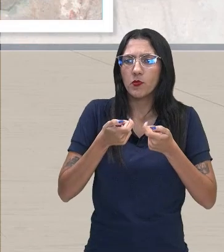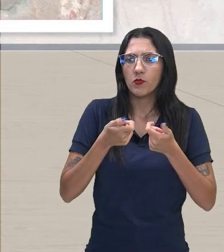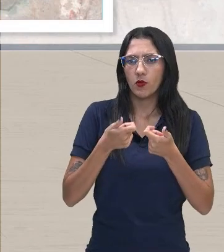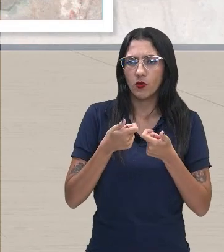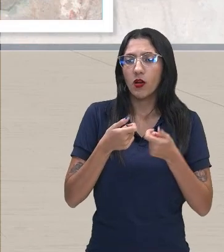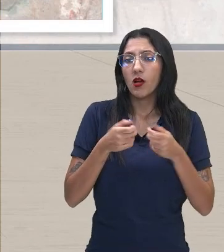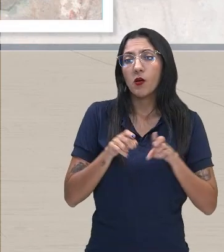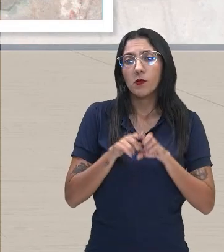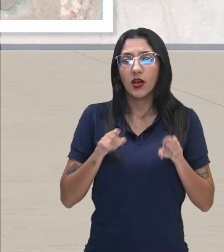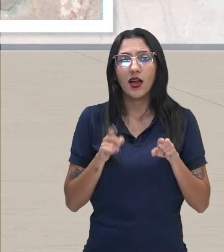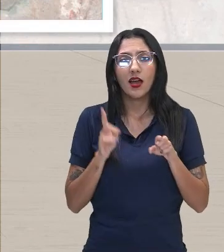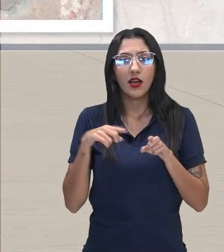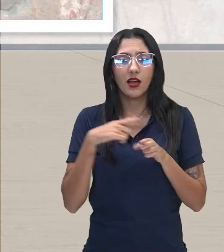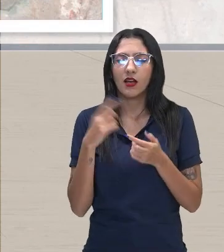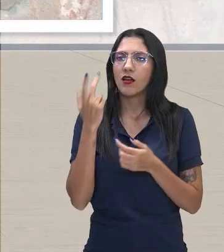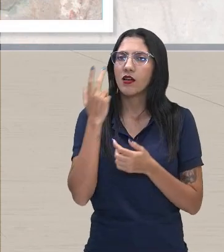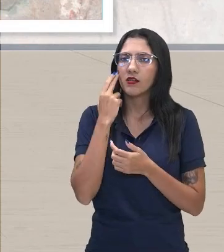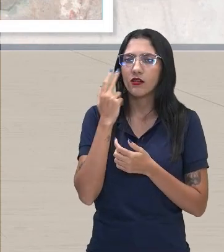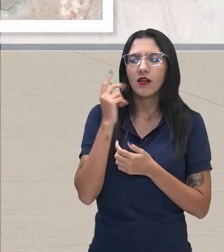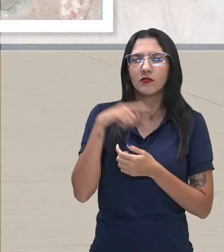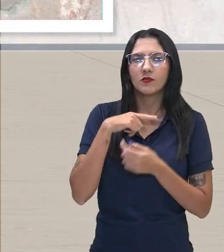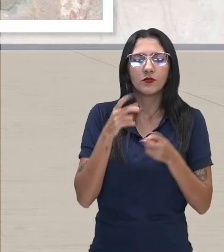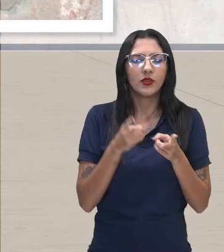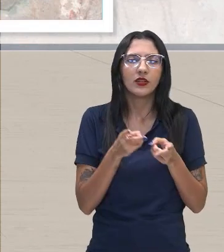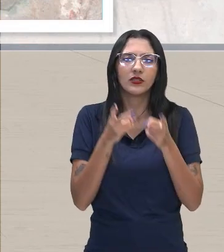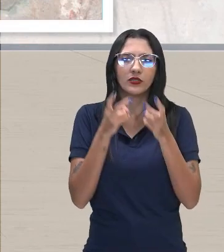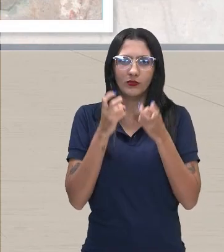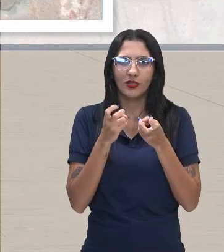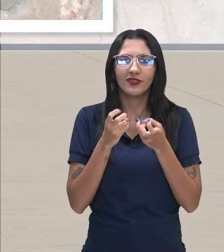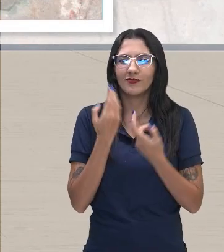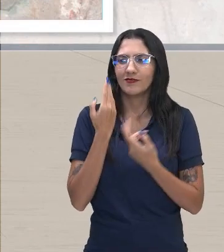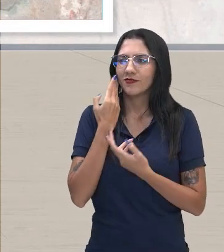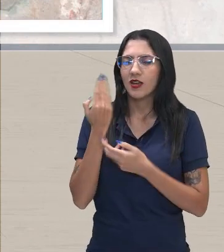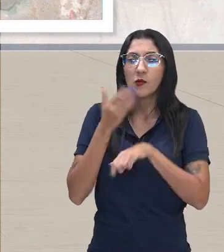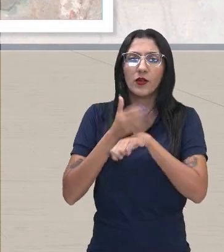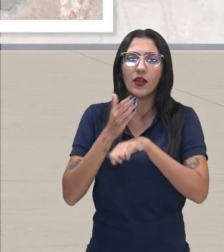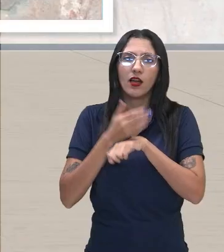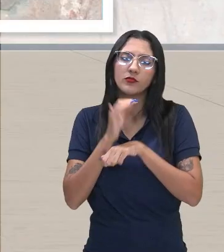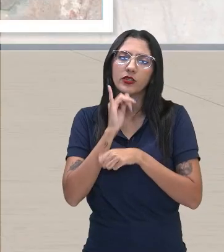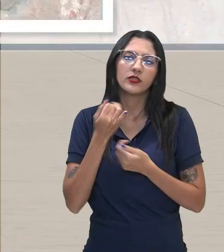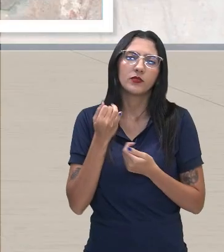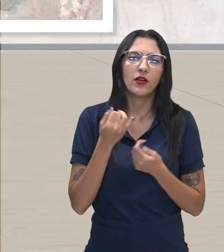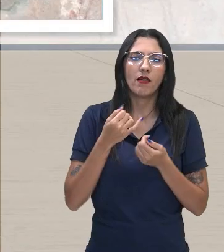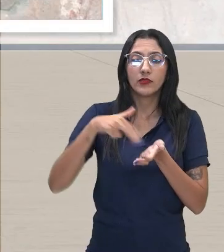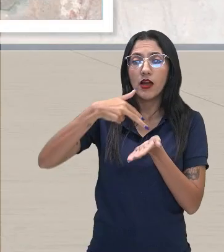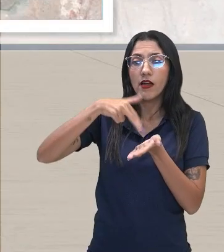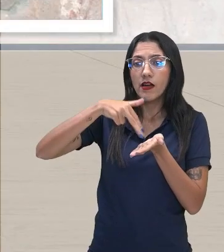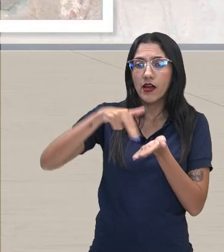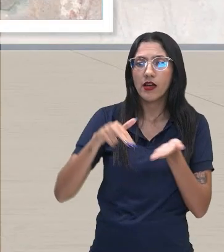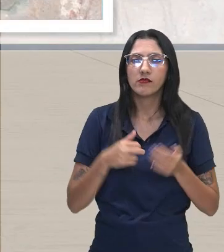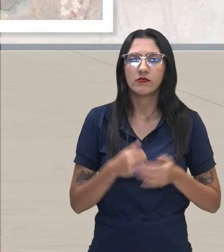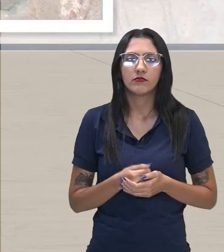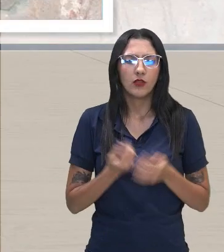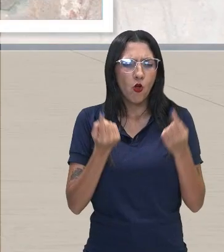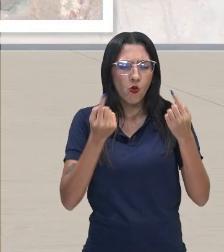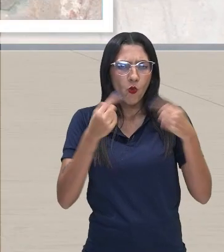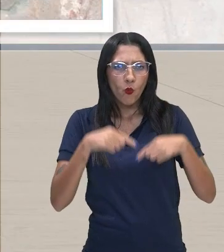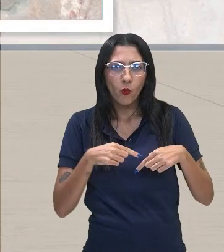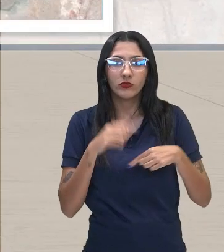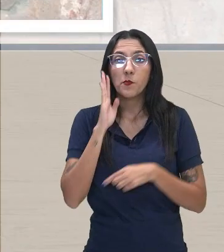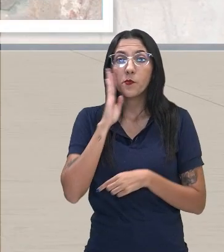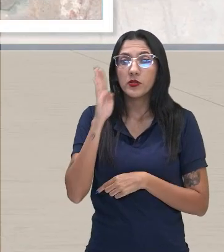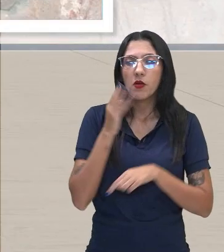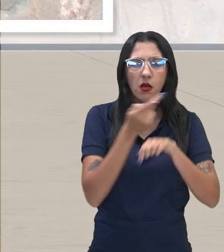comum, sugerindo atividades, como vocês podem observar, como a dança, a luta e principalmente a